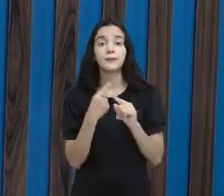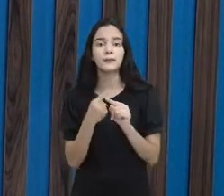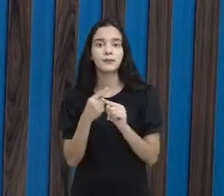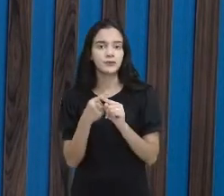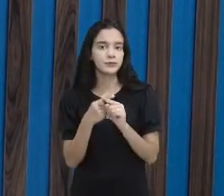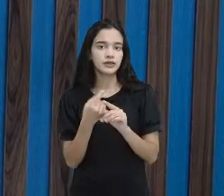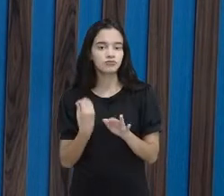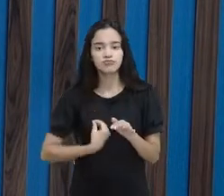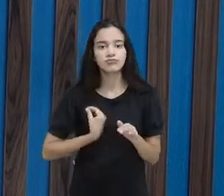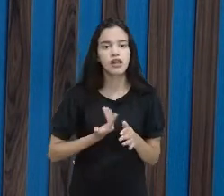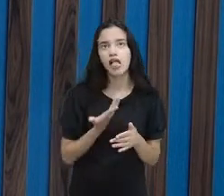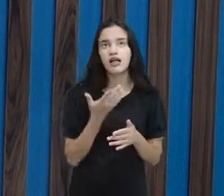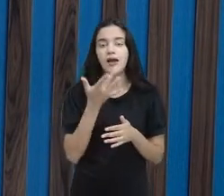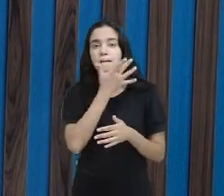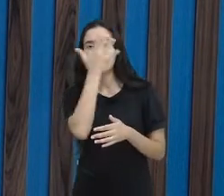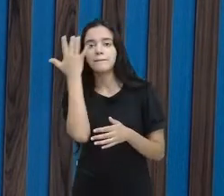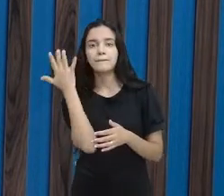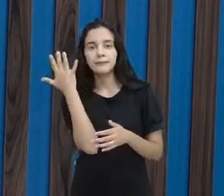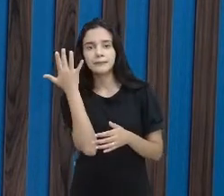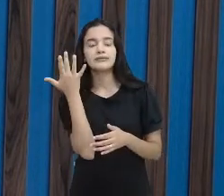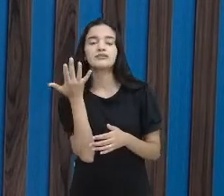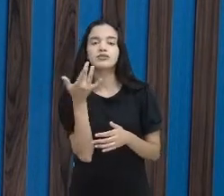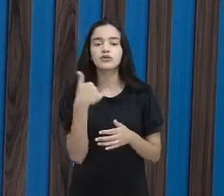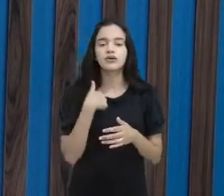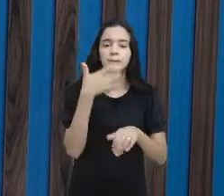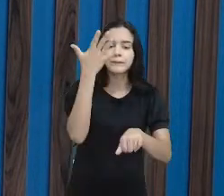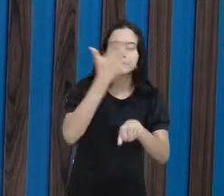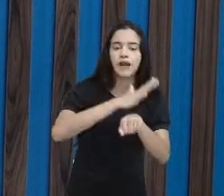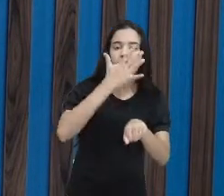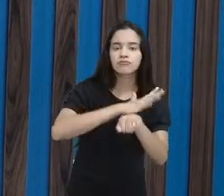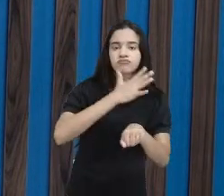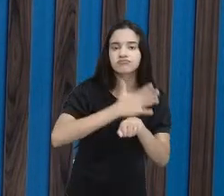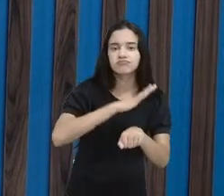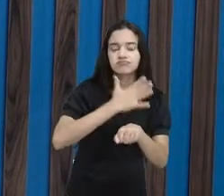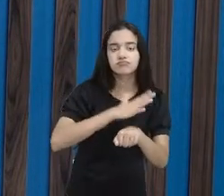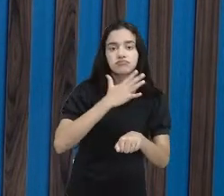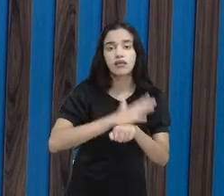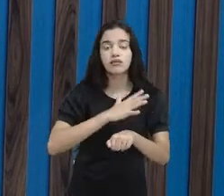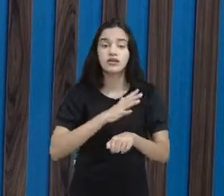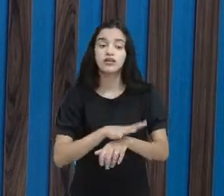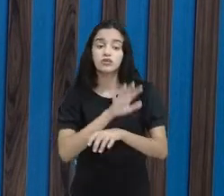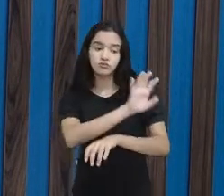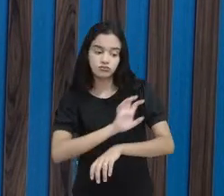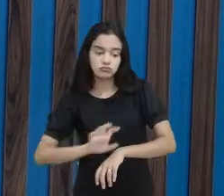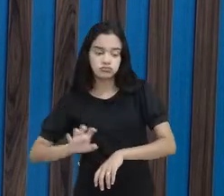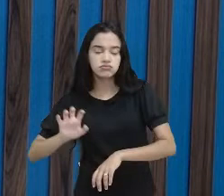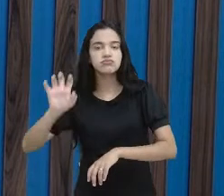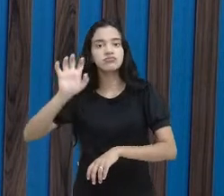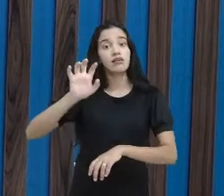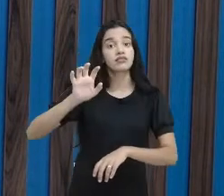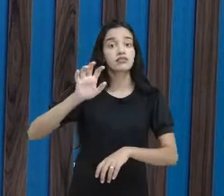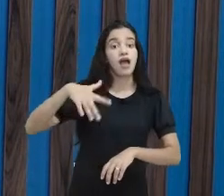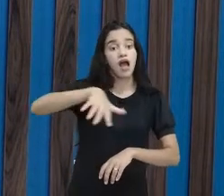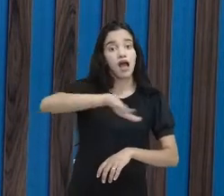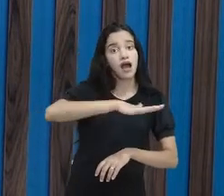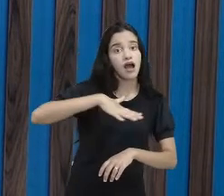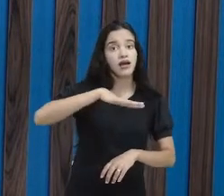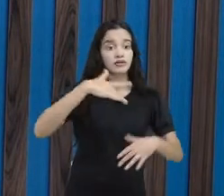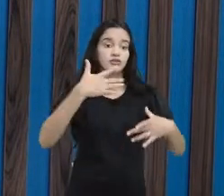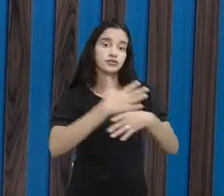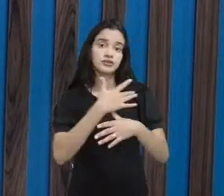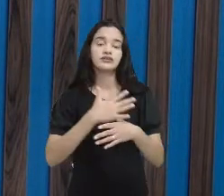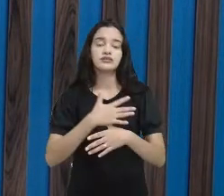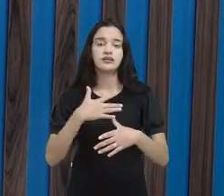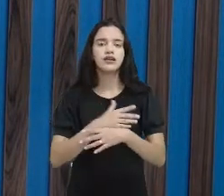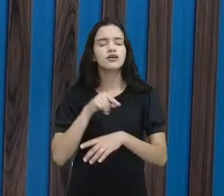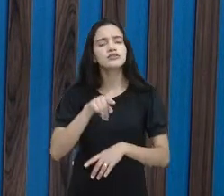não existem muitas pessoas, né, que praticam, né, ou naquele estado, naquela região, naquela cidade,